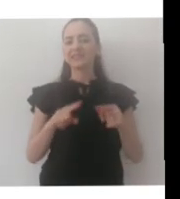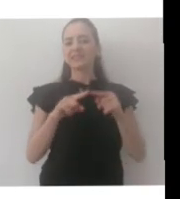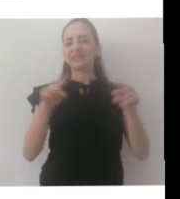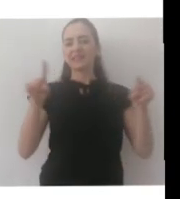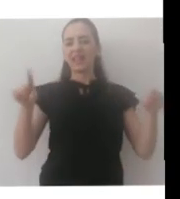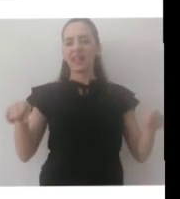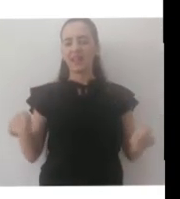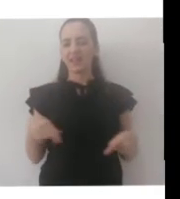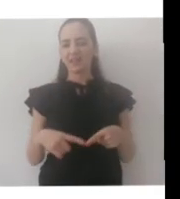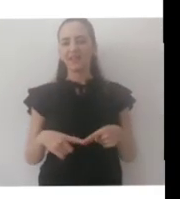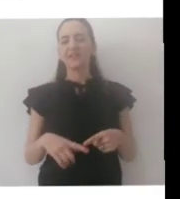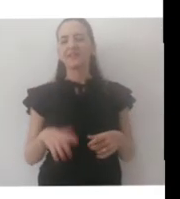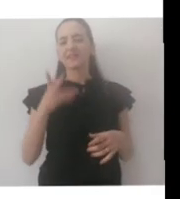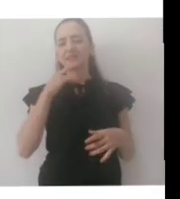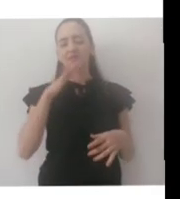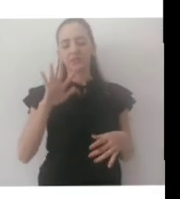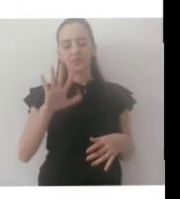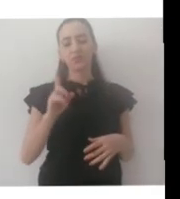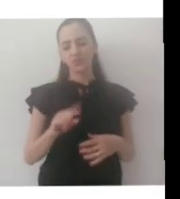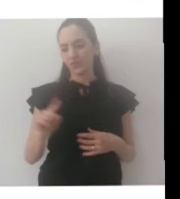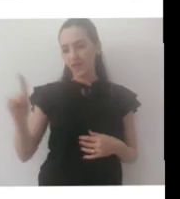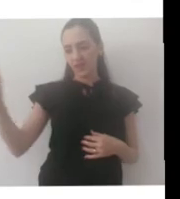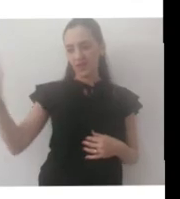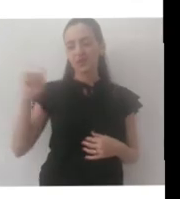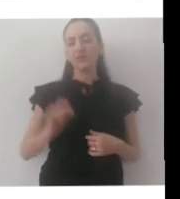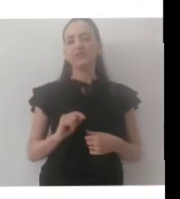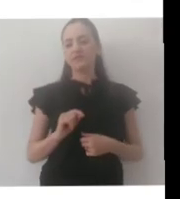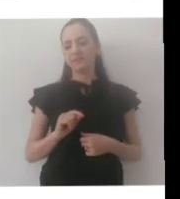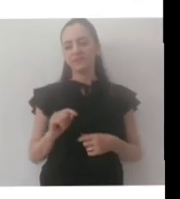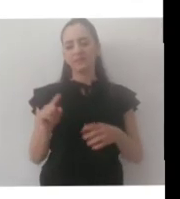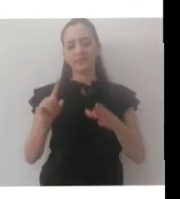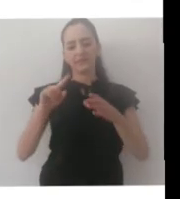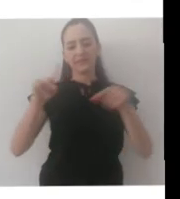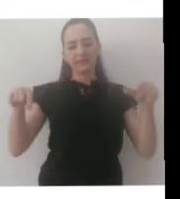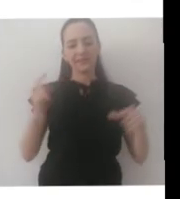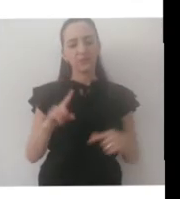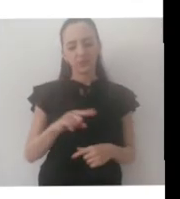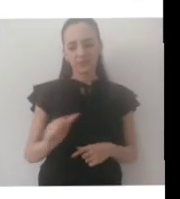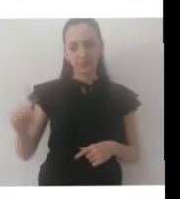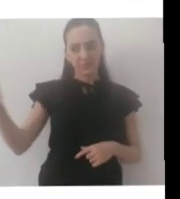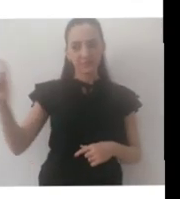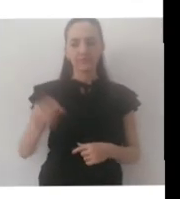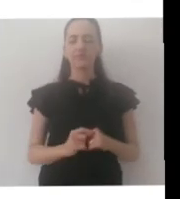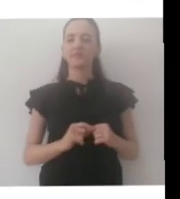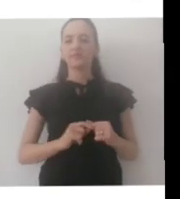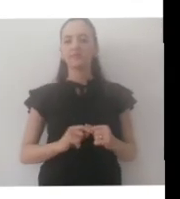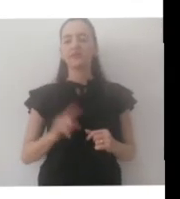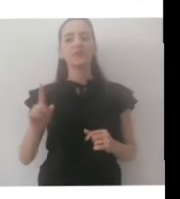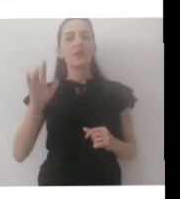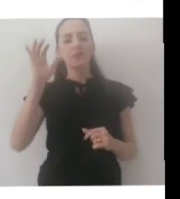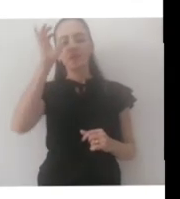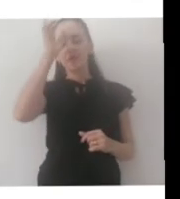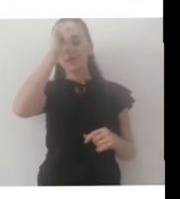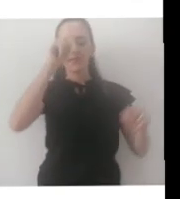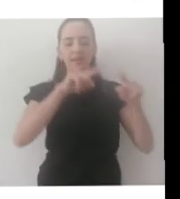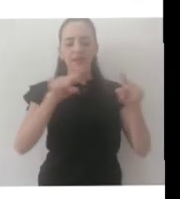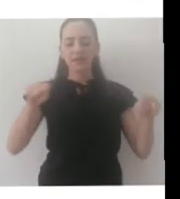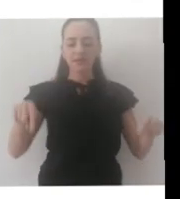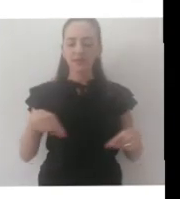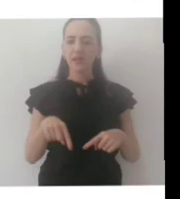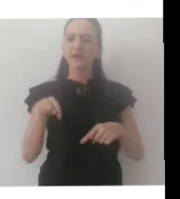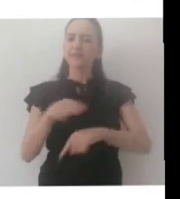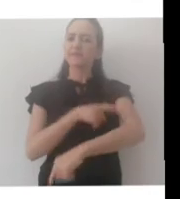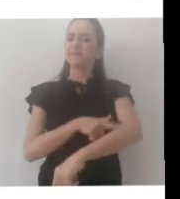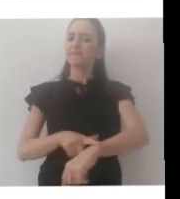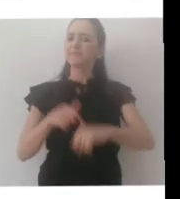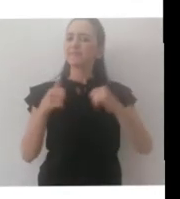como foi naquele exemplo lá do concurso que falou que a criança foi retirada temporariamente da sala para que ela só retornasse depois que